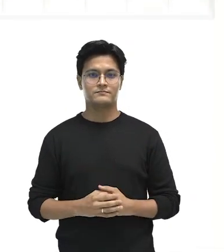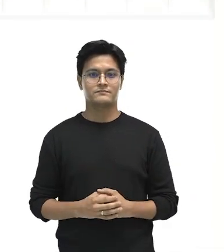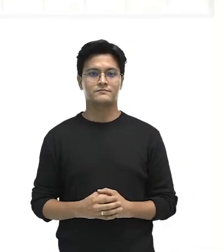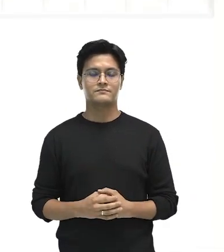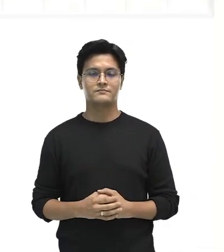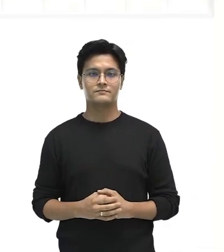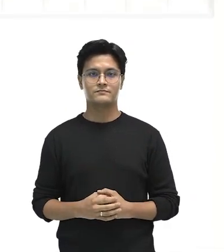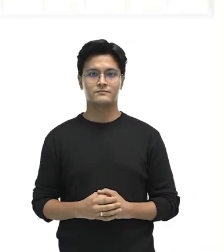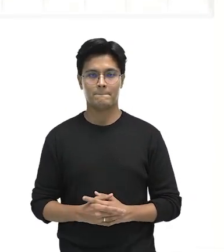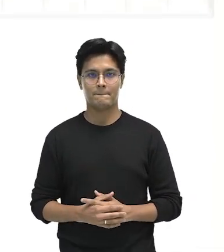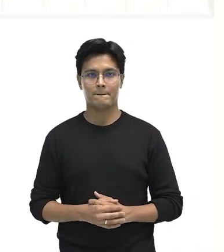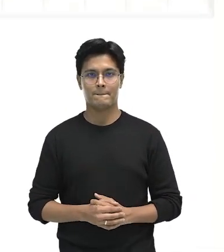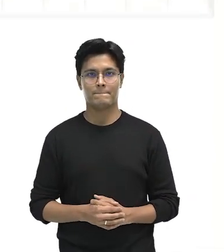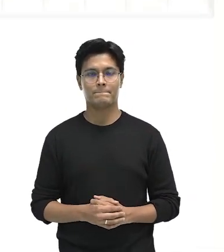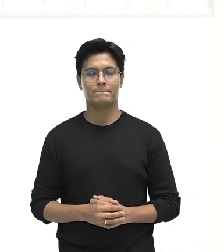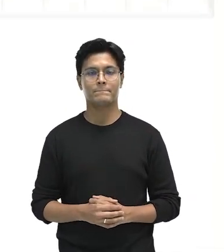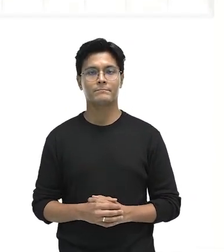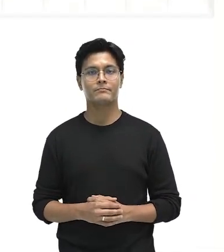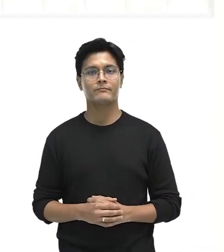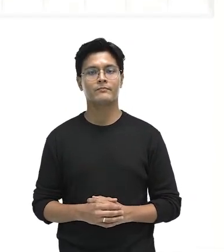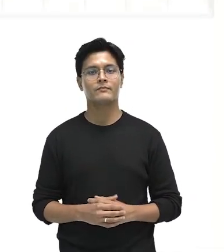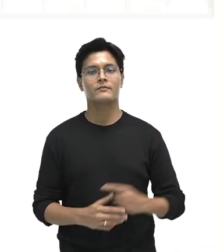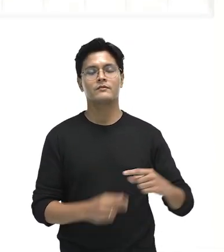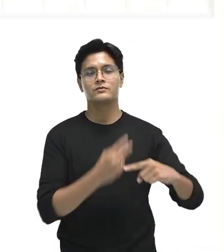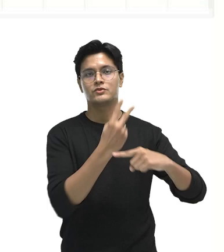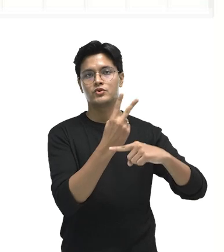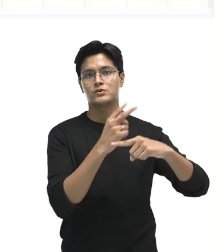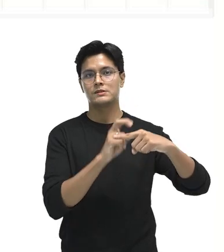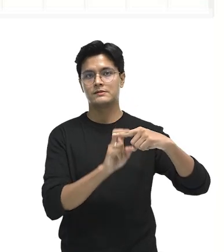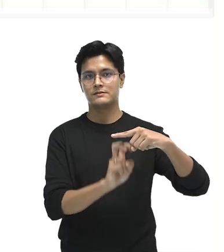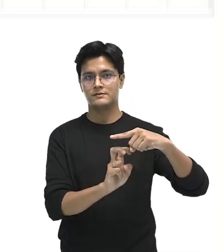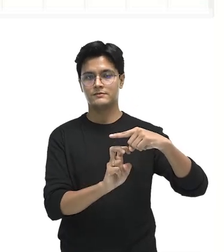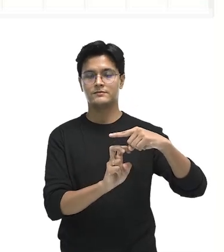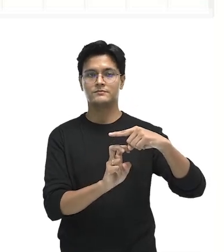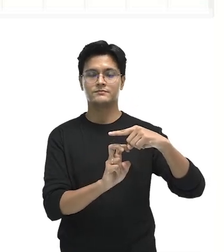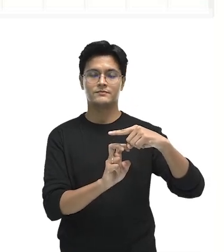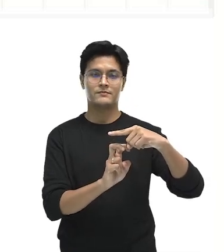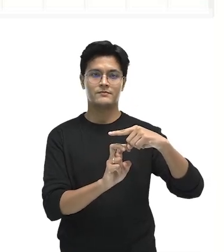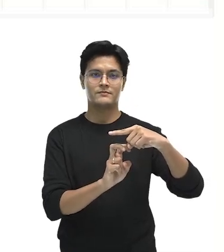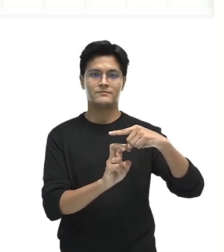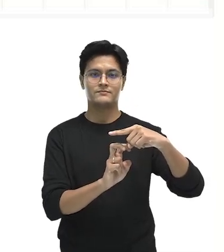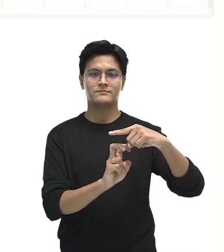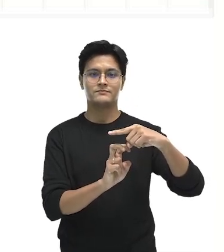Na letra B, muito bem, 2 sobre 5,